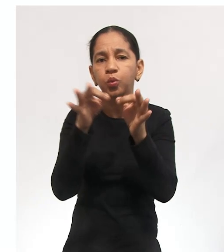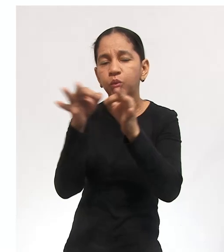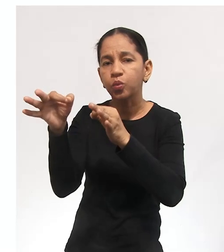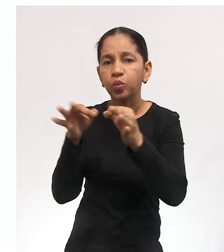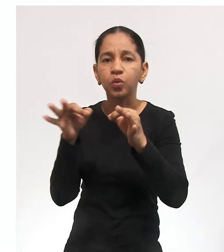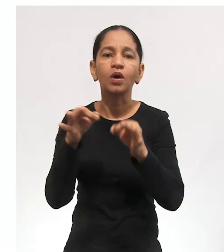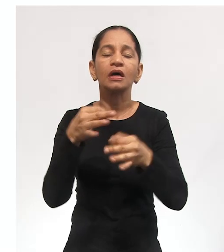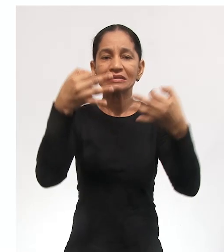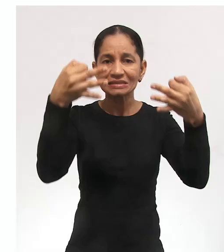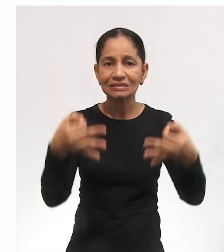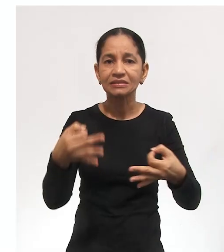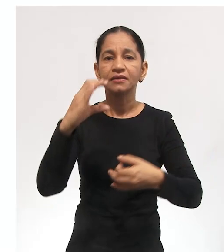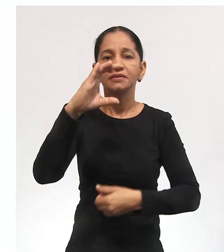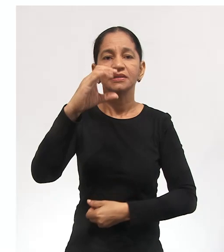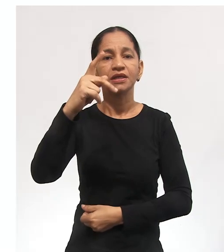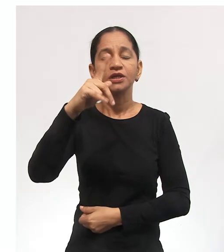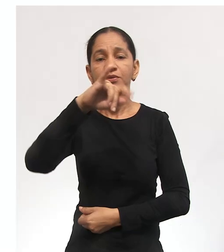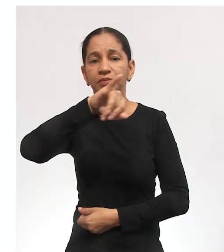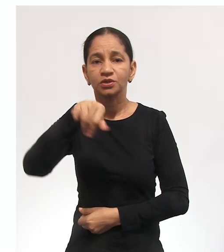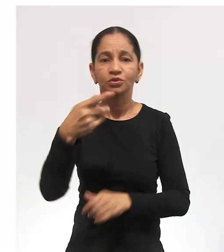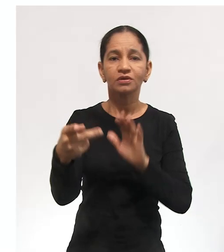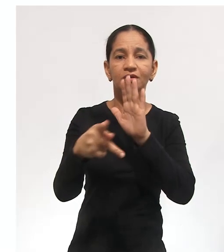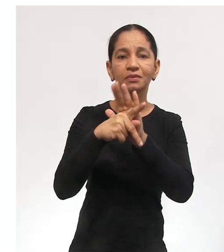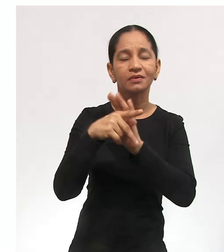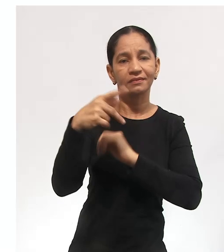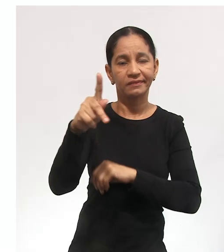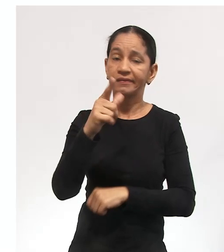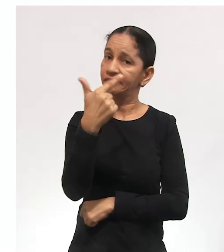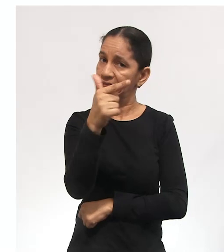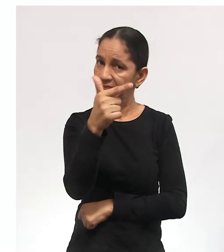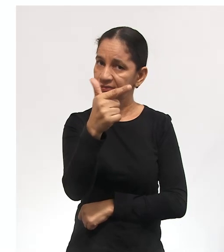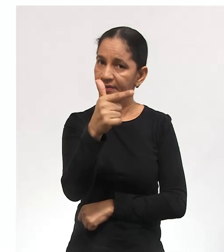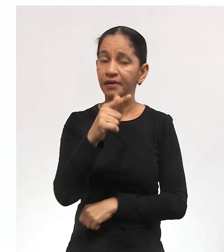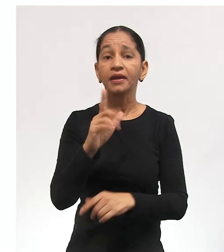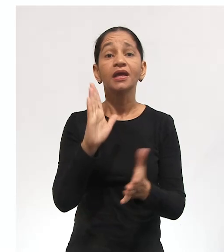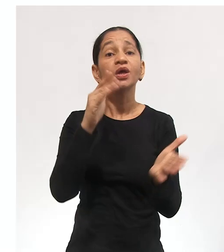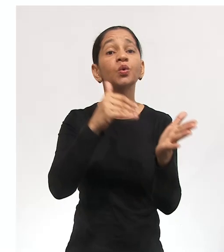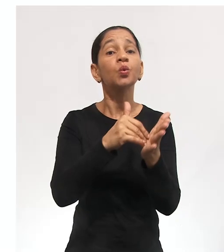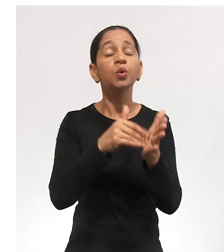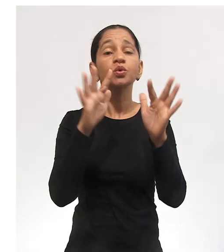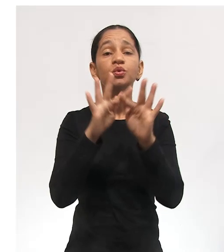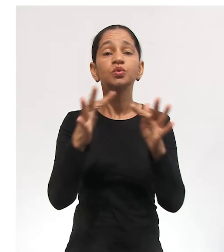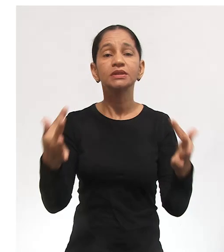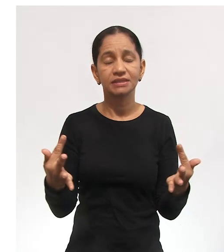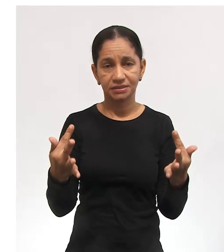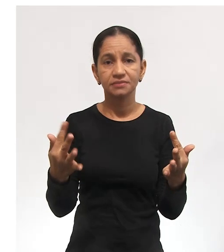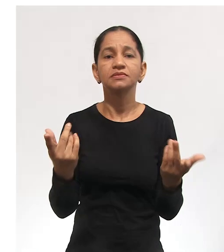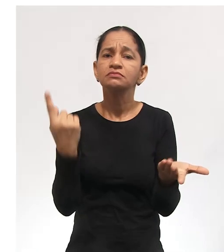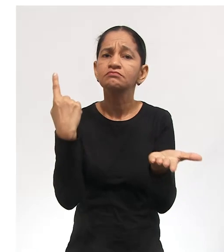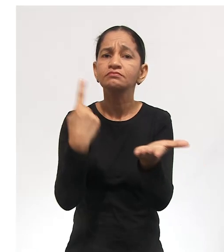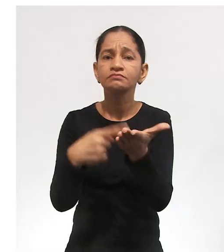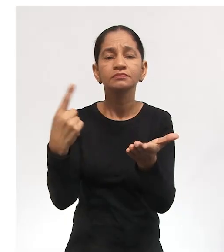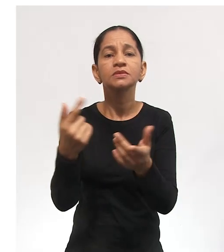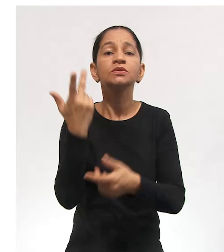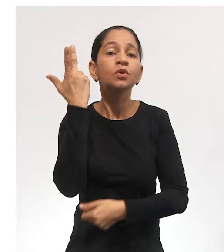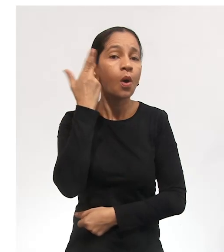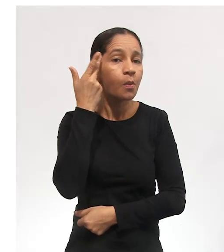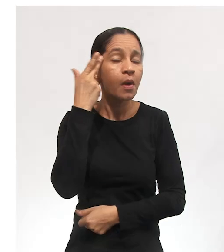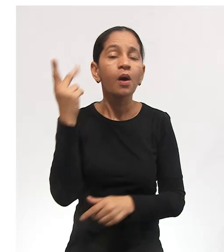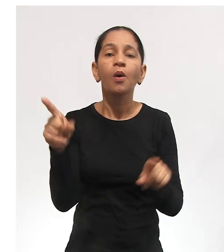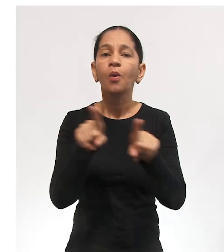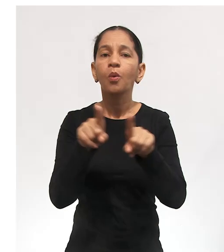uma personalidade jurídica própria, né? E, por fim, a sociedade simples ou simples pura,